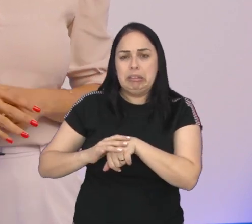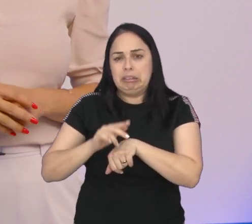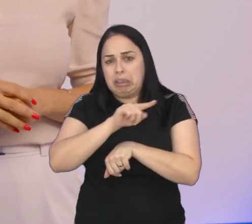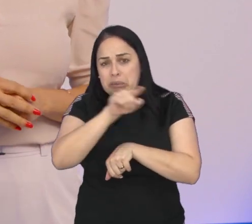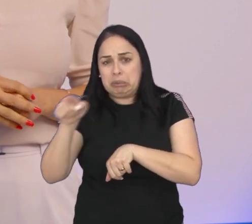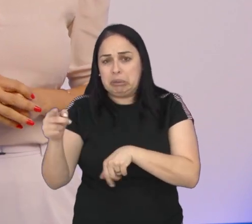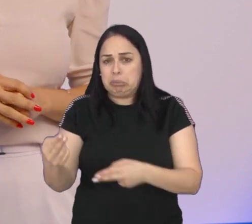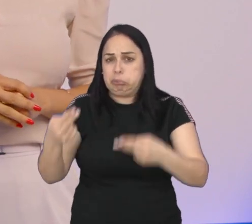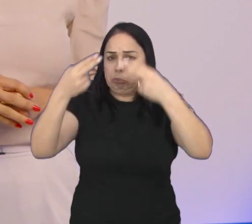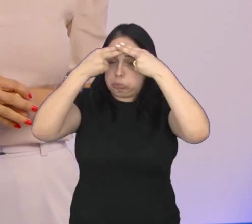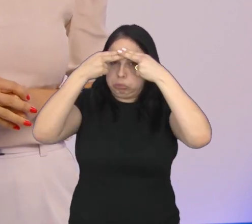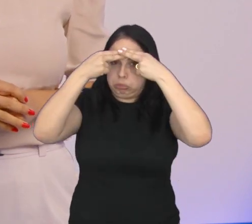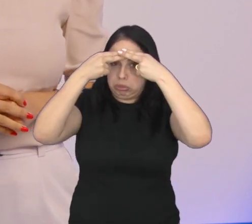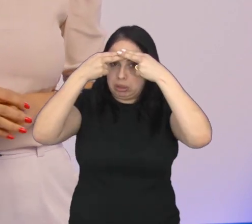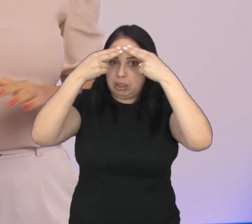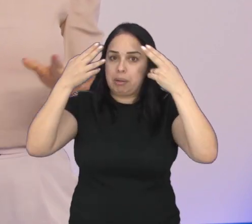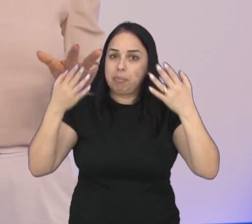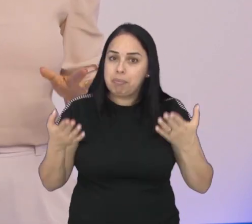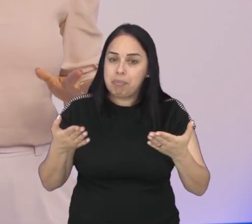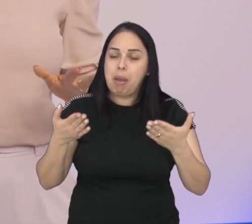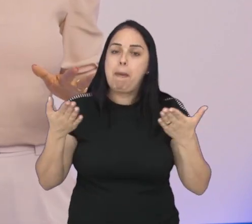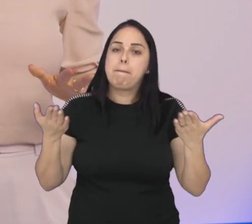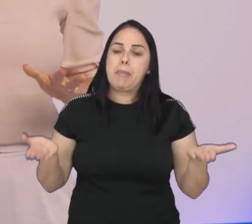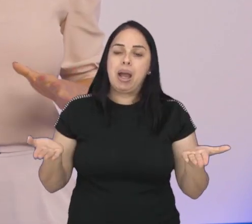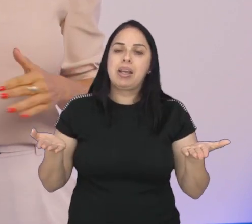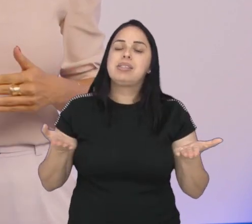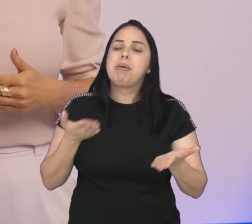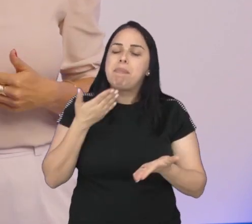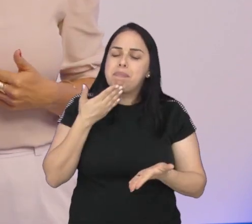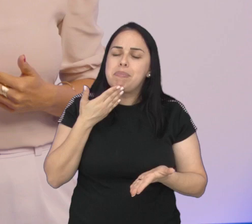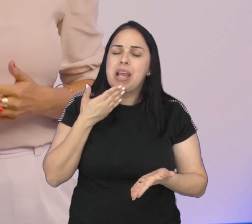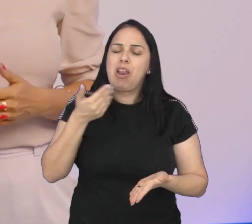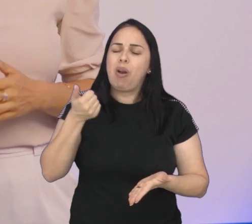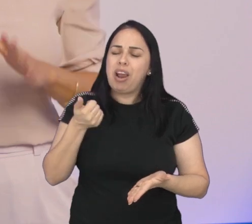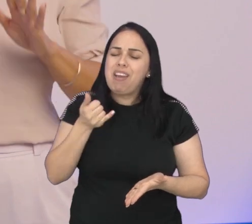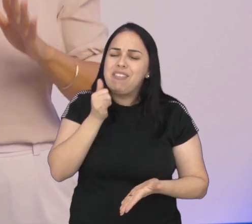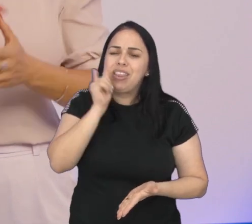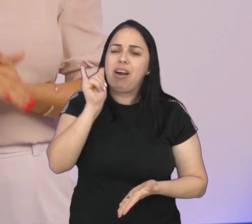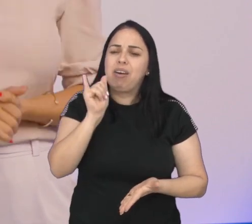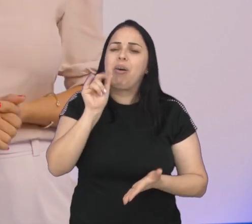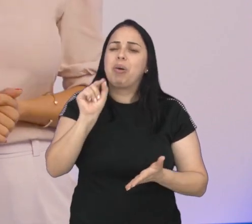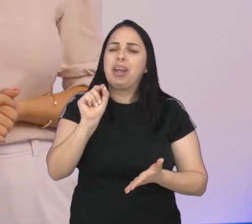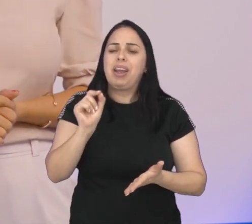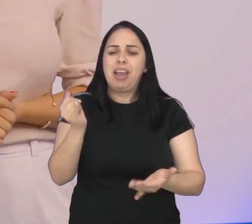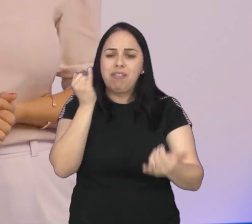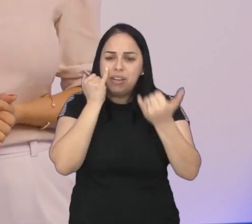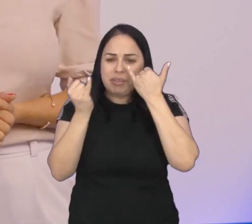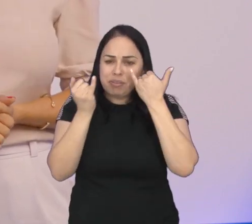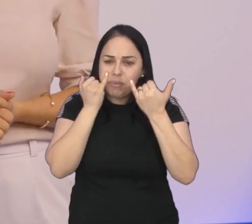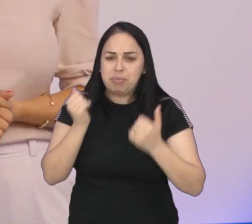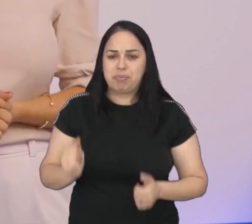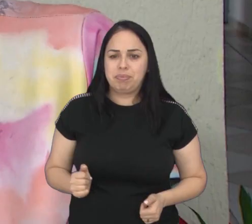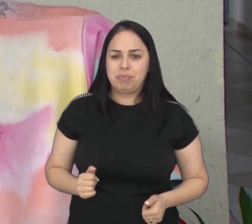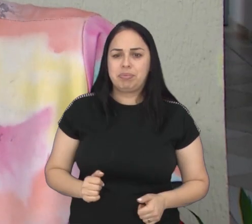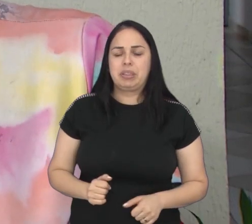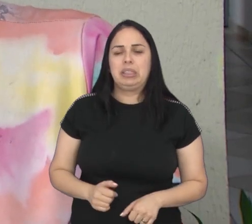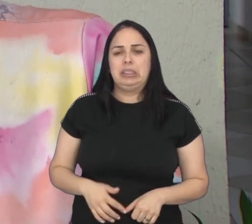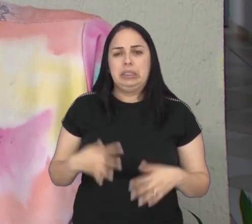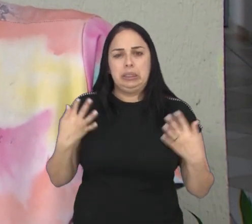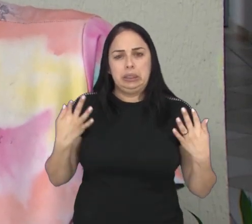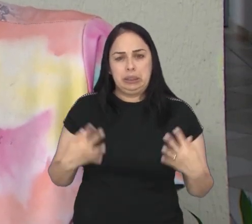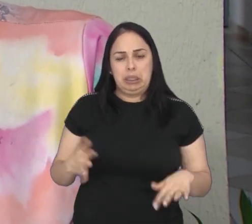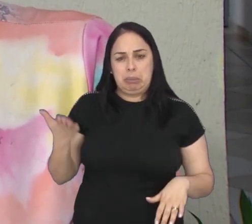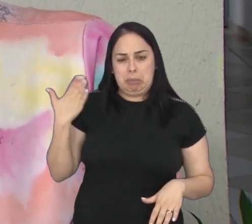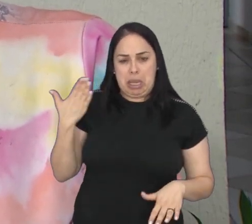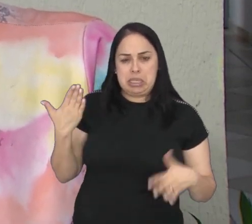ainda continua sendo um tabu para muita gente, mas a melhor prevenção é justamente a informação. Era